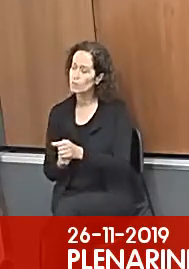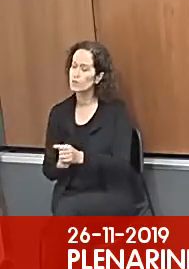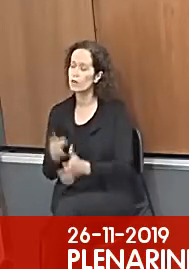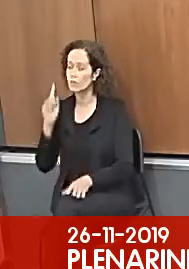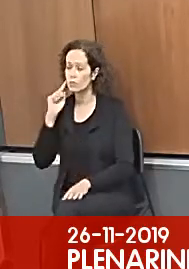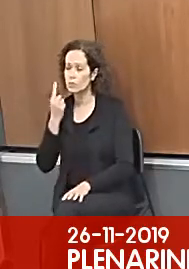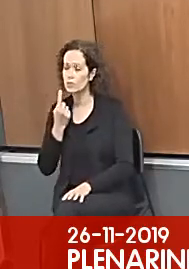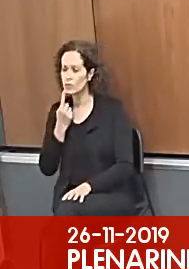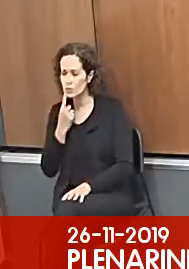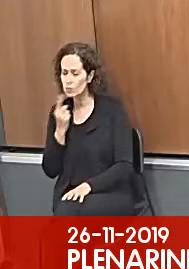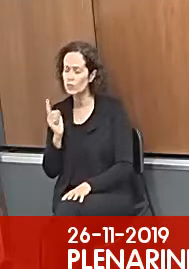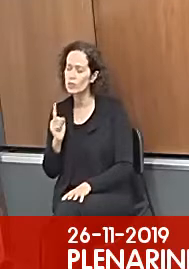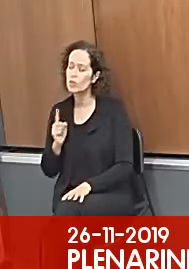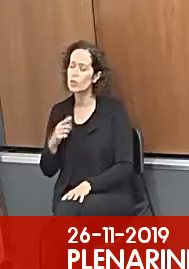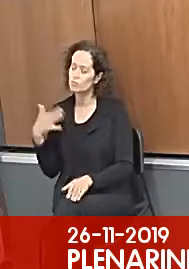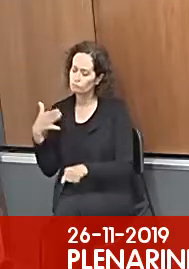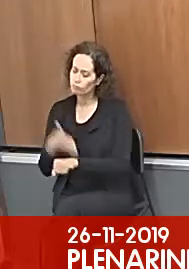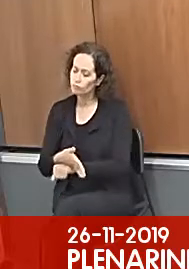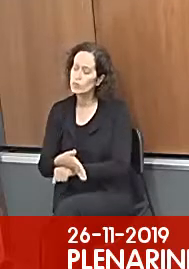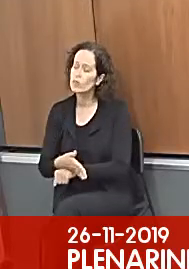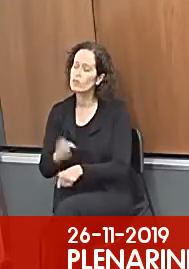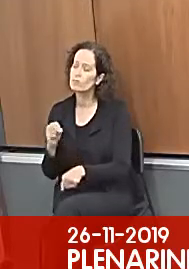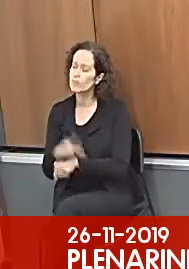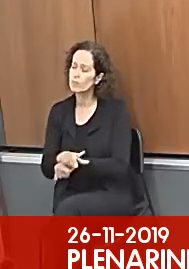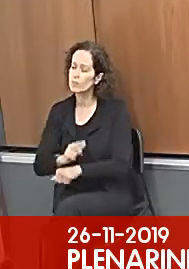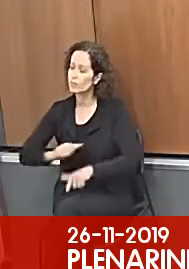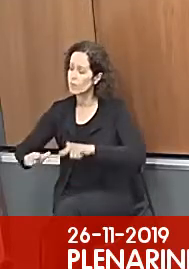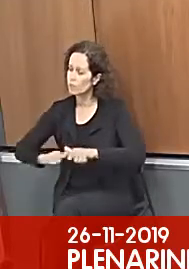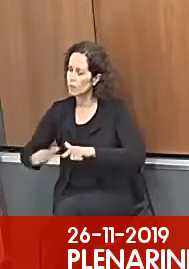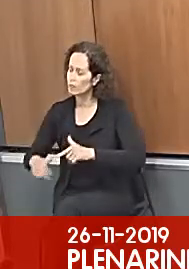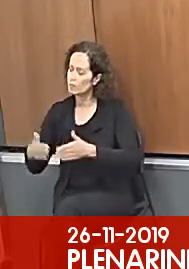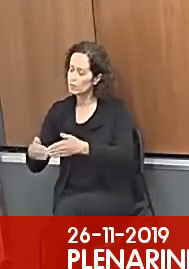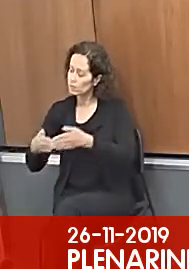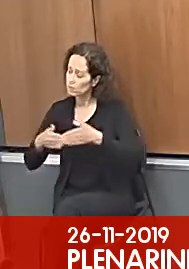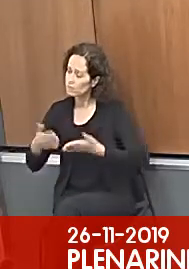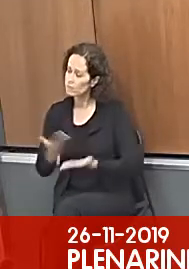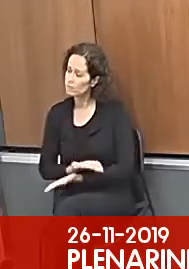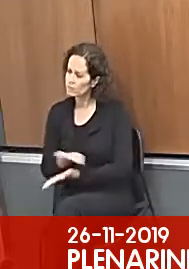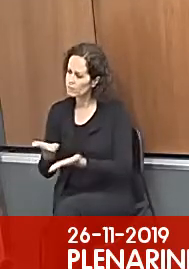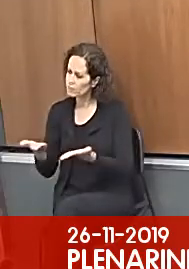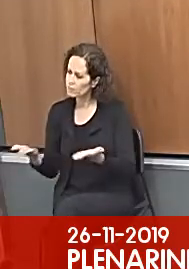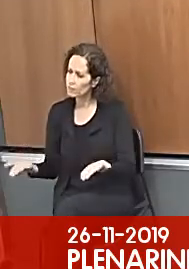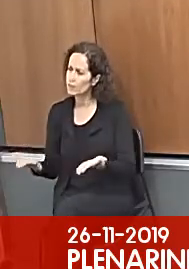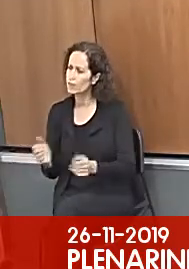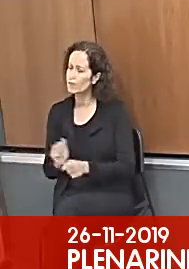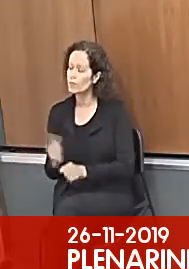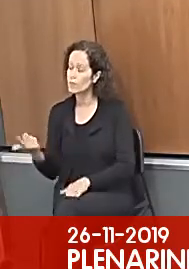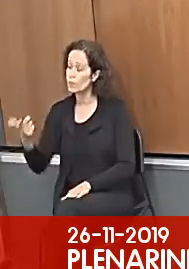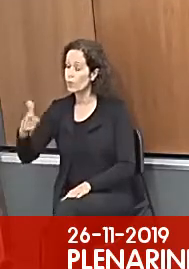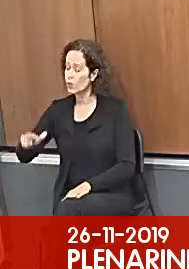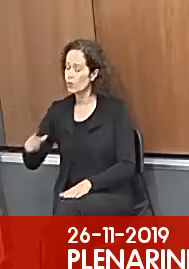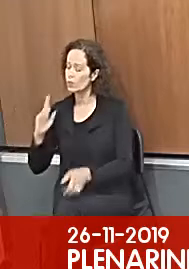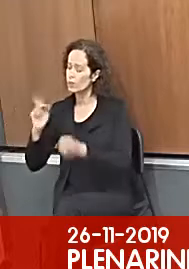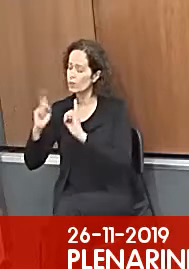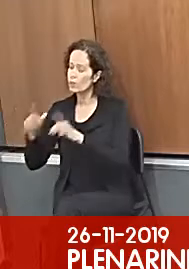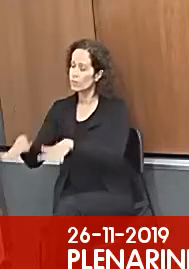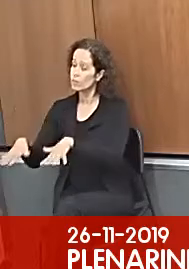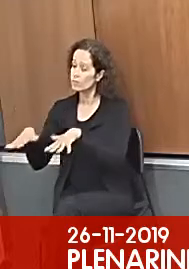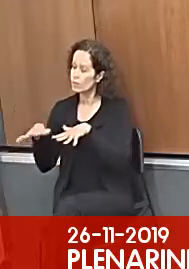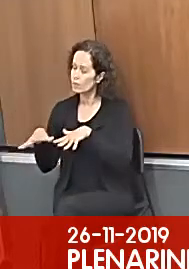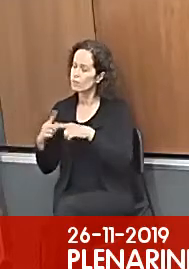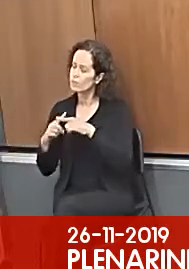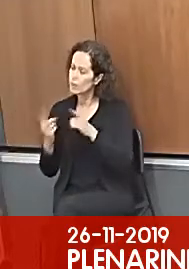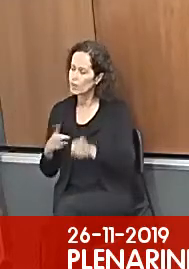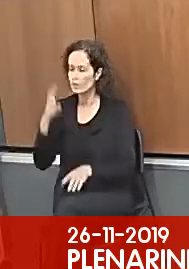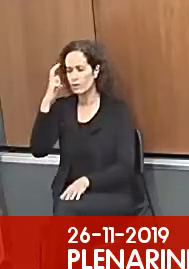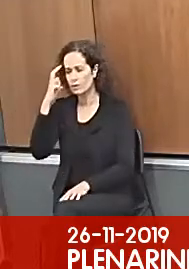da comunidade surda no mercado de trabalho. Então, eu peço aqui licença a vocês, que eu estou aqui no, com uma outra audiência, mas aqui o deputado